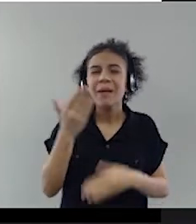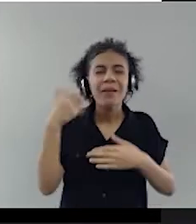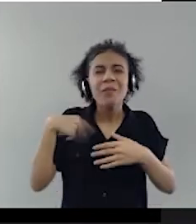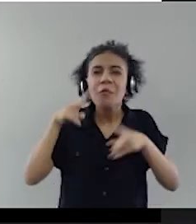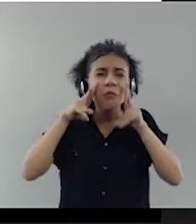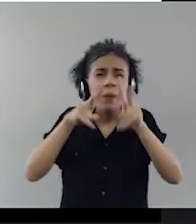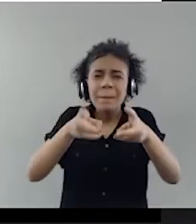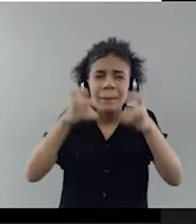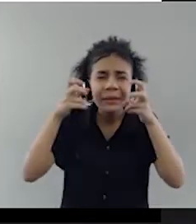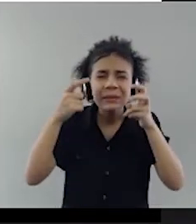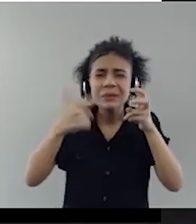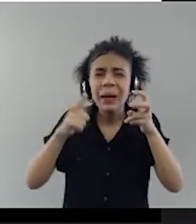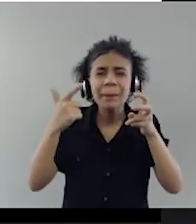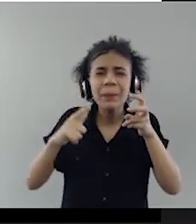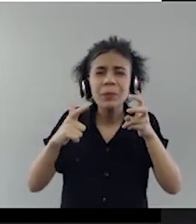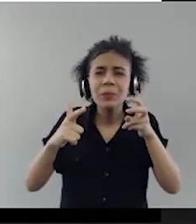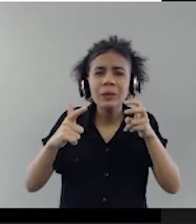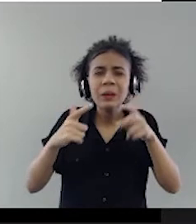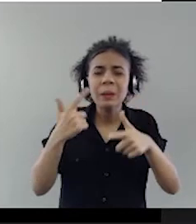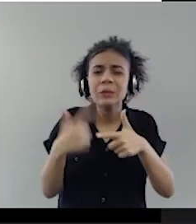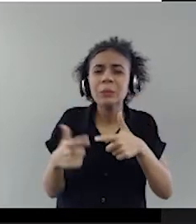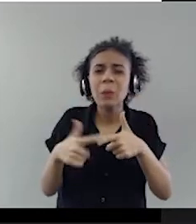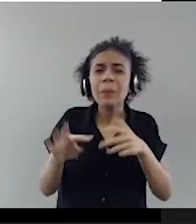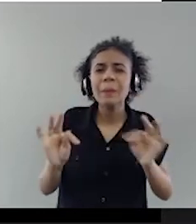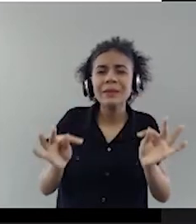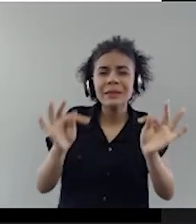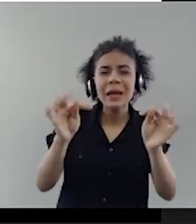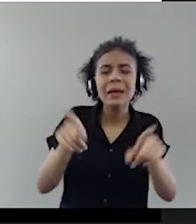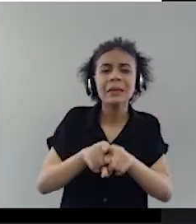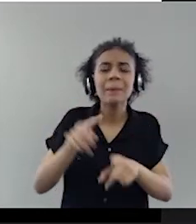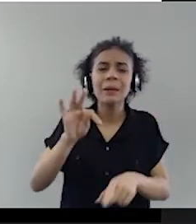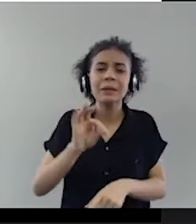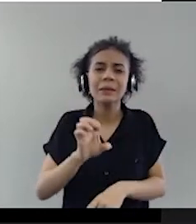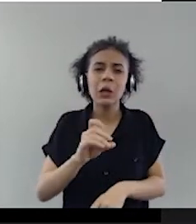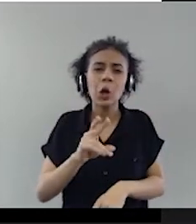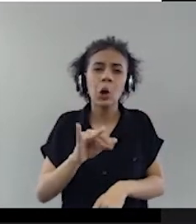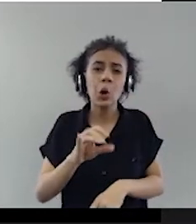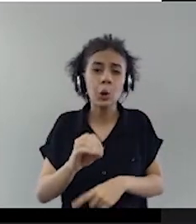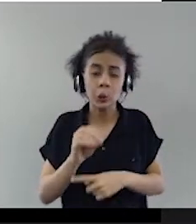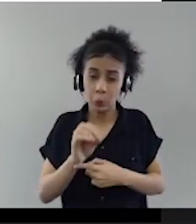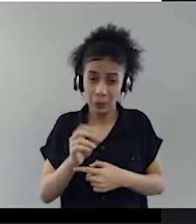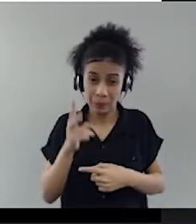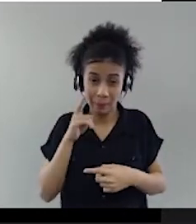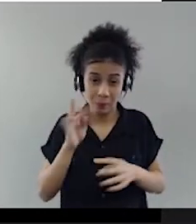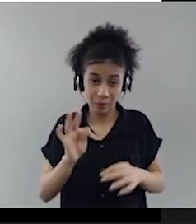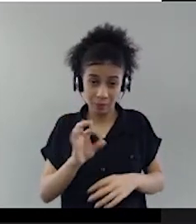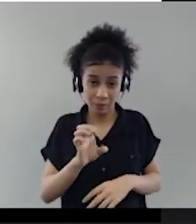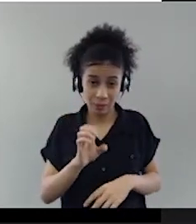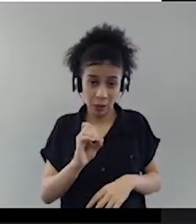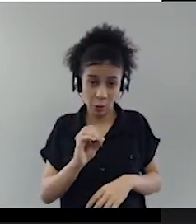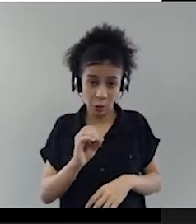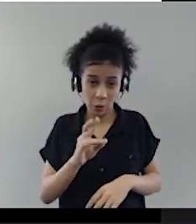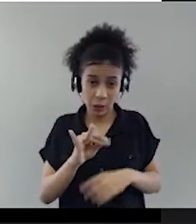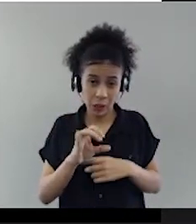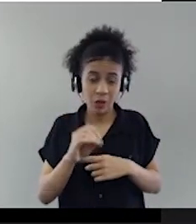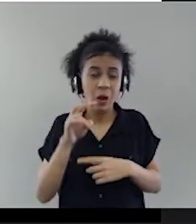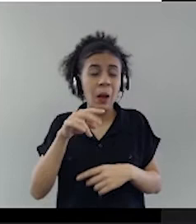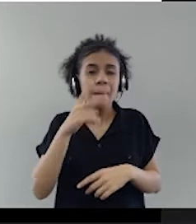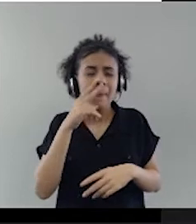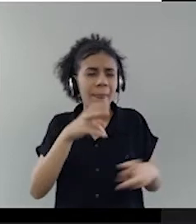teórica e uma miopia técnica, e isso é uma grande parte do problema. Do ponto de vista teórico, porque a gente está ainda